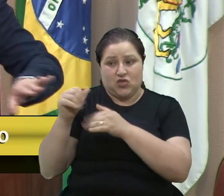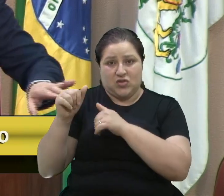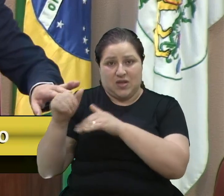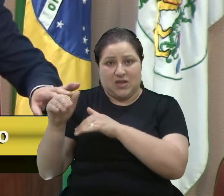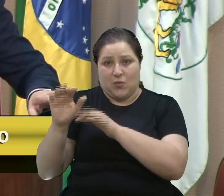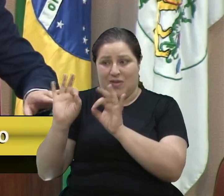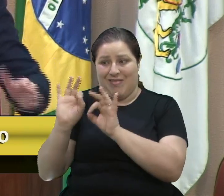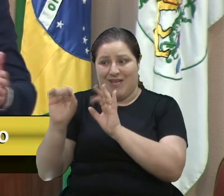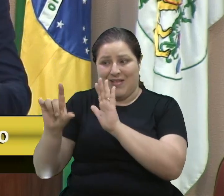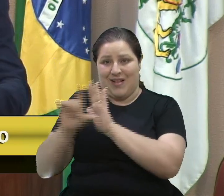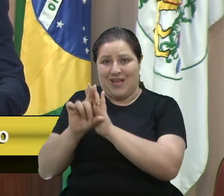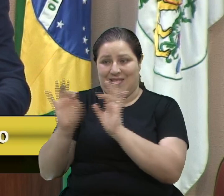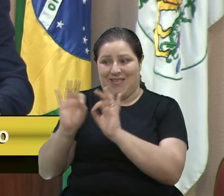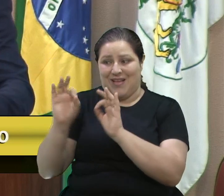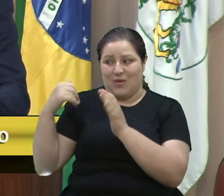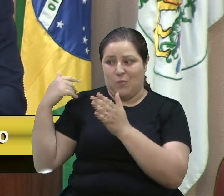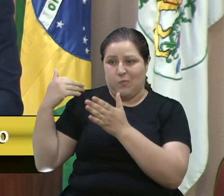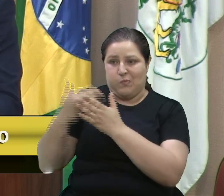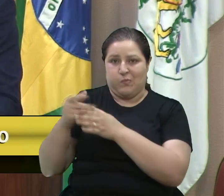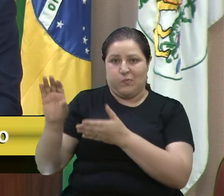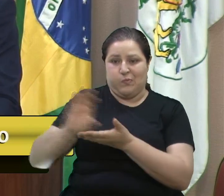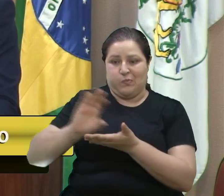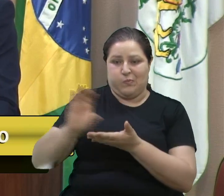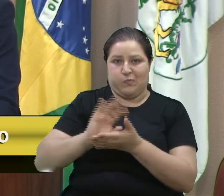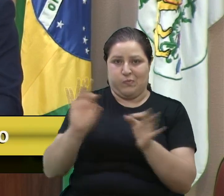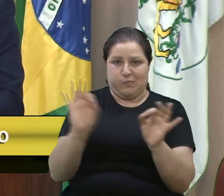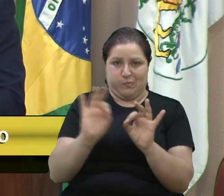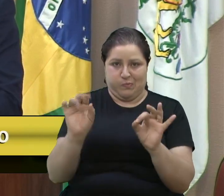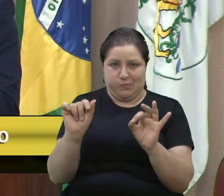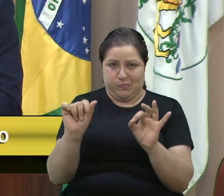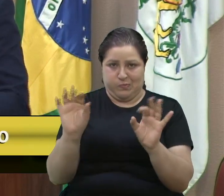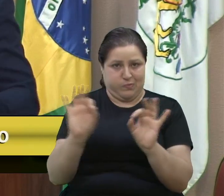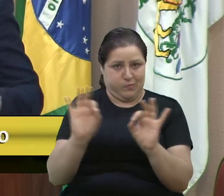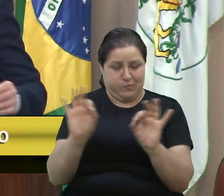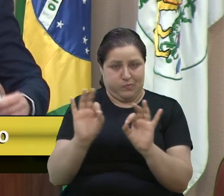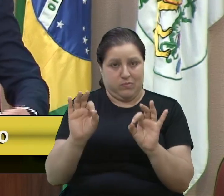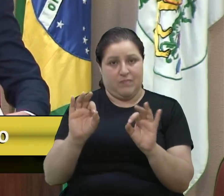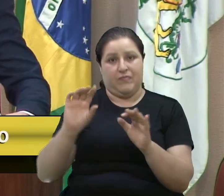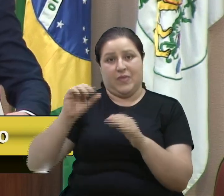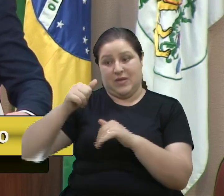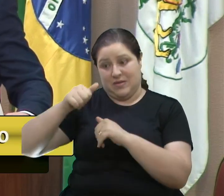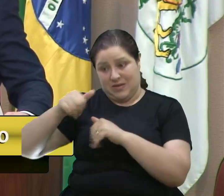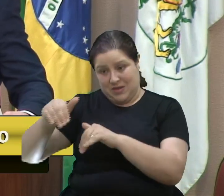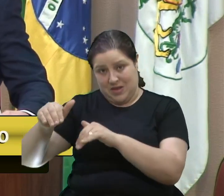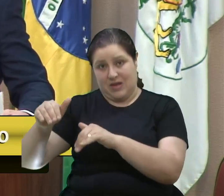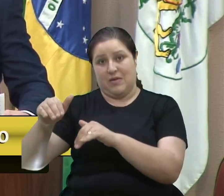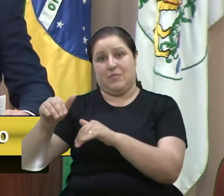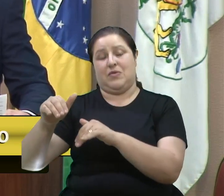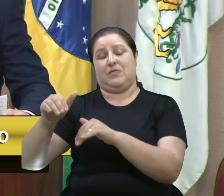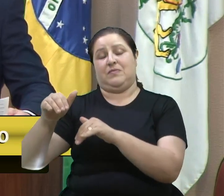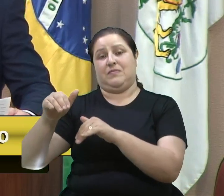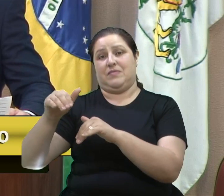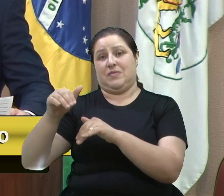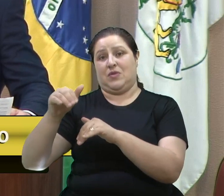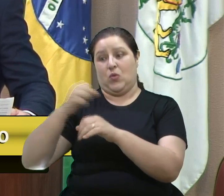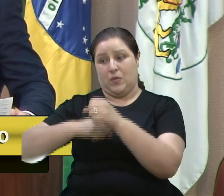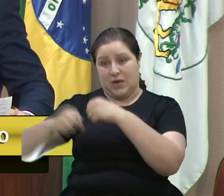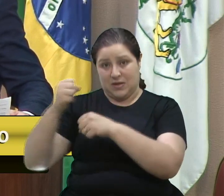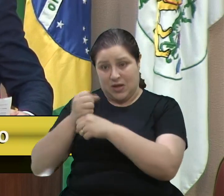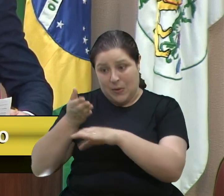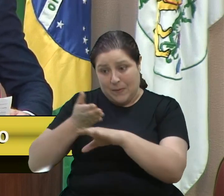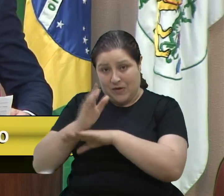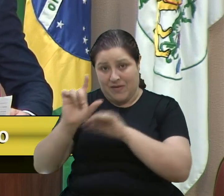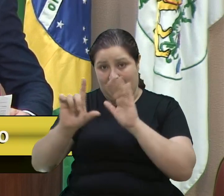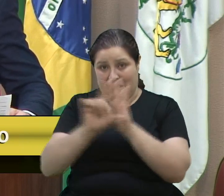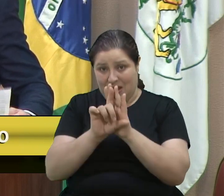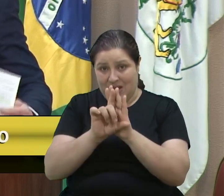foi repassado nada. A partir de setembro do ano passado foi feita essa lei, que eu entrei com o projeto agora para alterar essa lei,